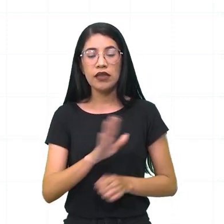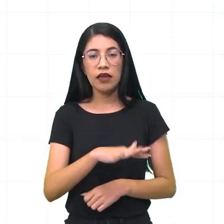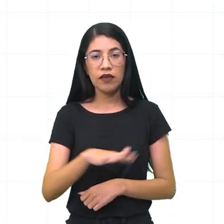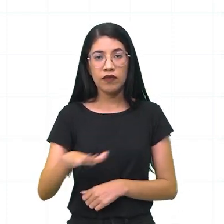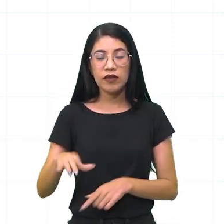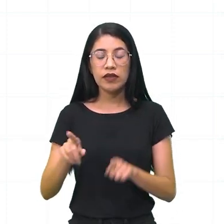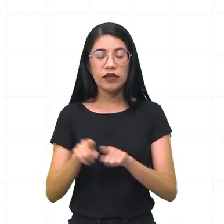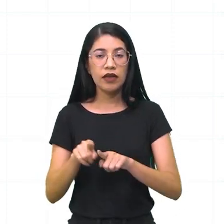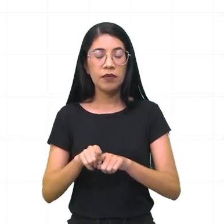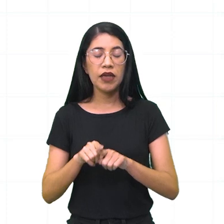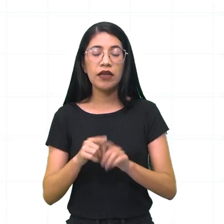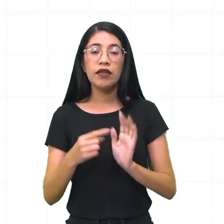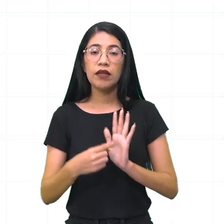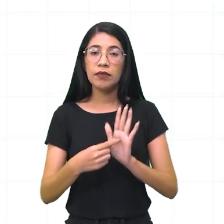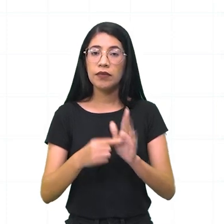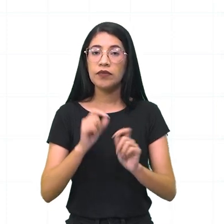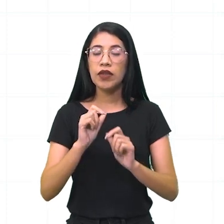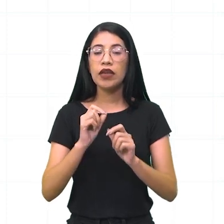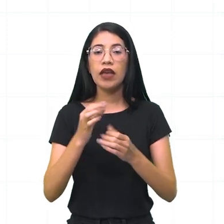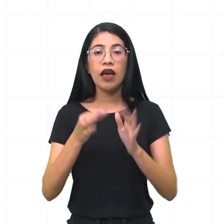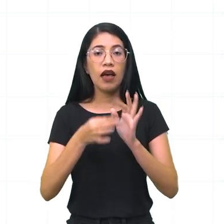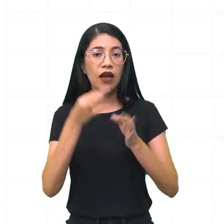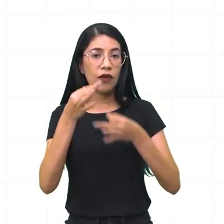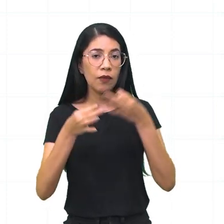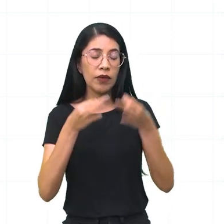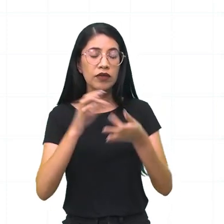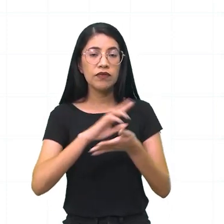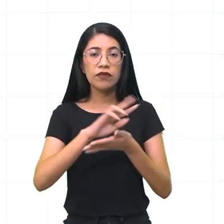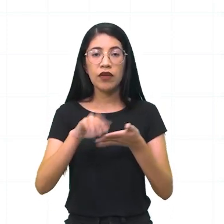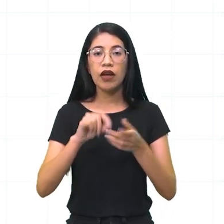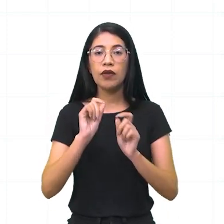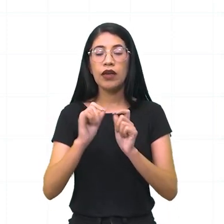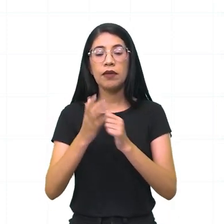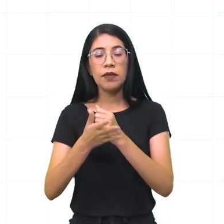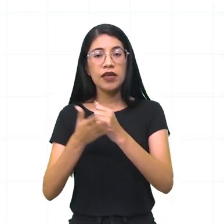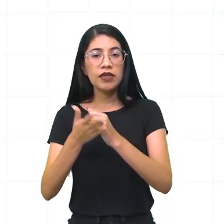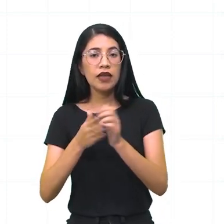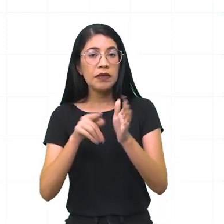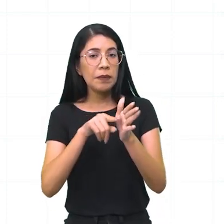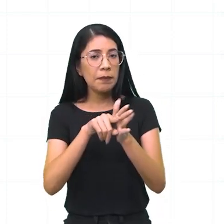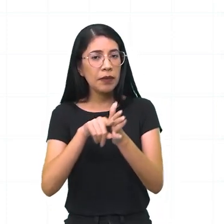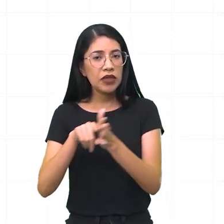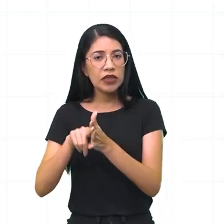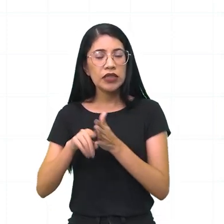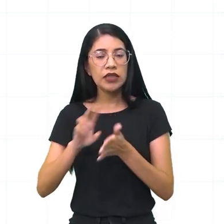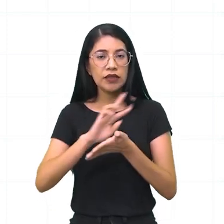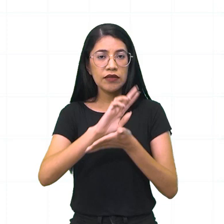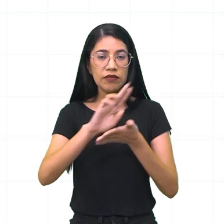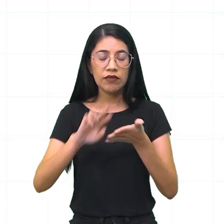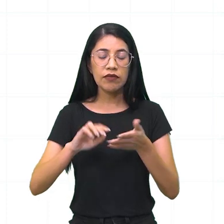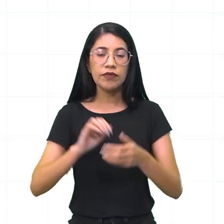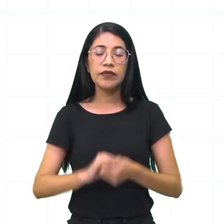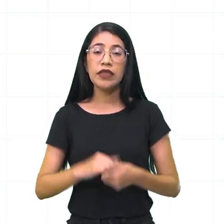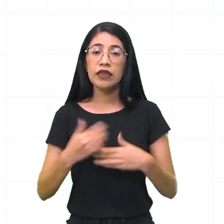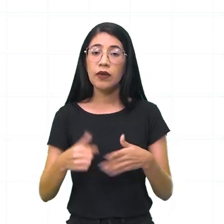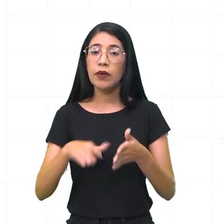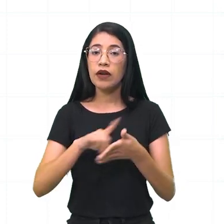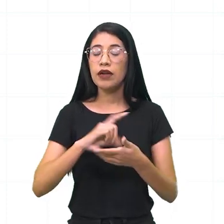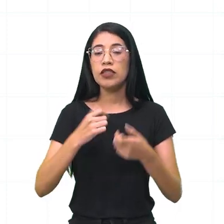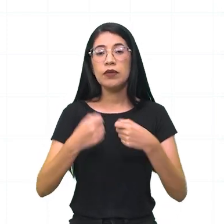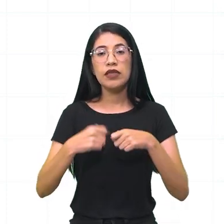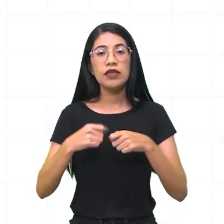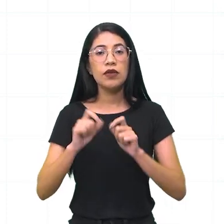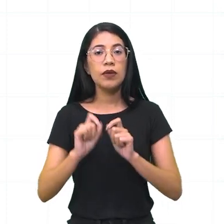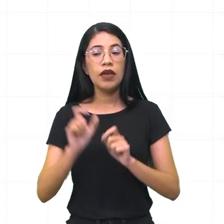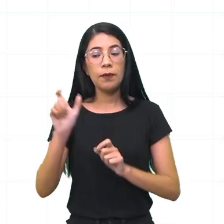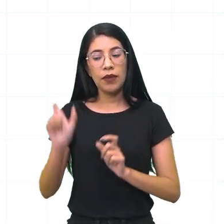infância e trouxeram argumentos com base, né, nessas pesquisas. Então, primeira coisa, o debatedor, ele precisa